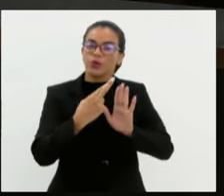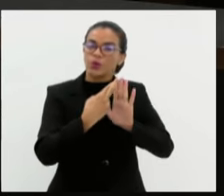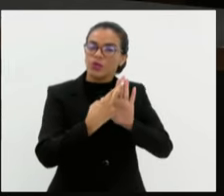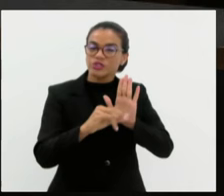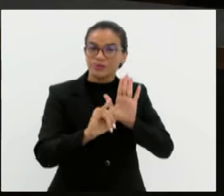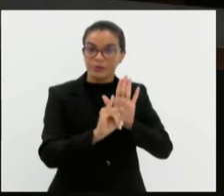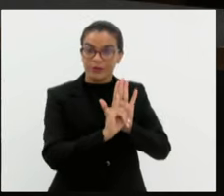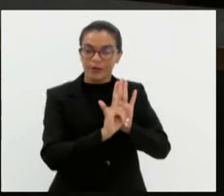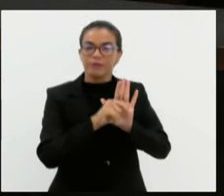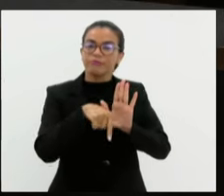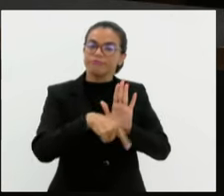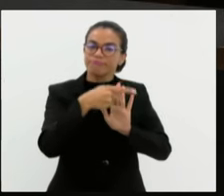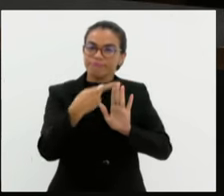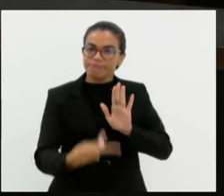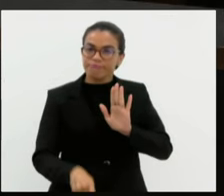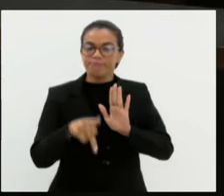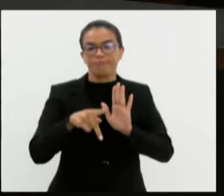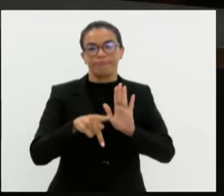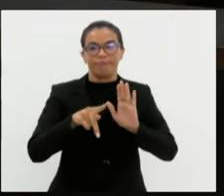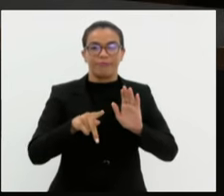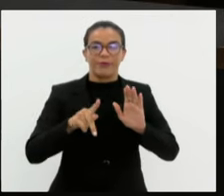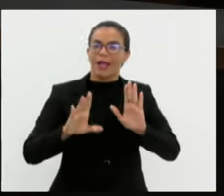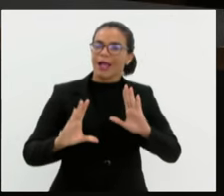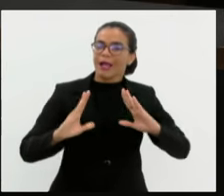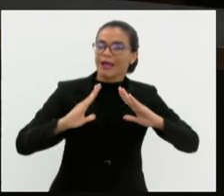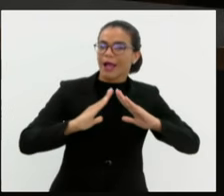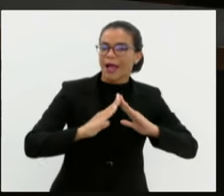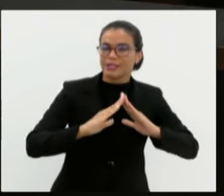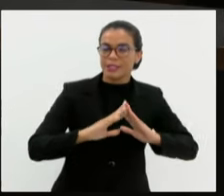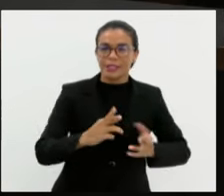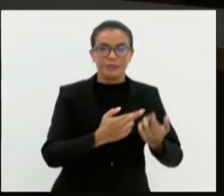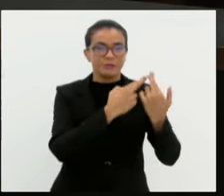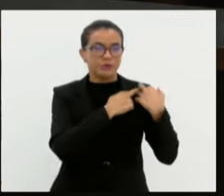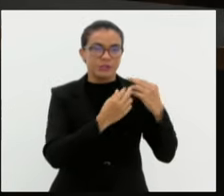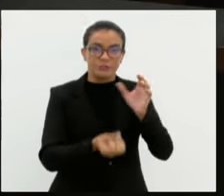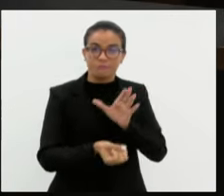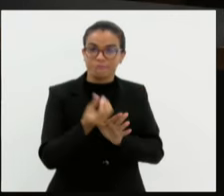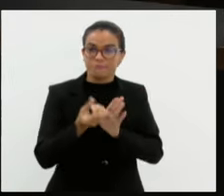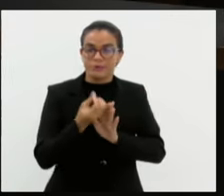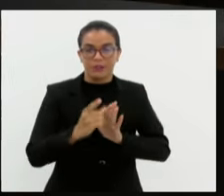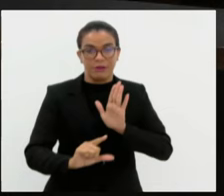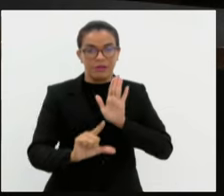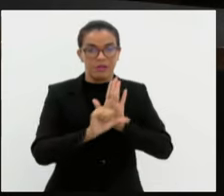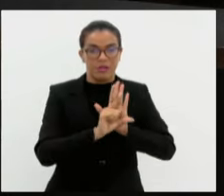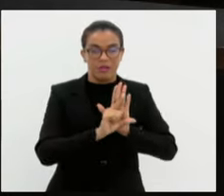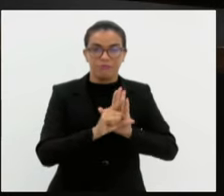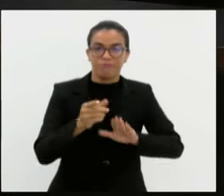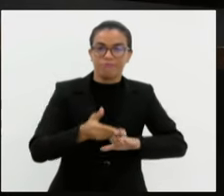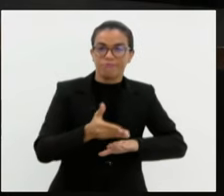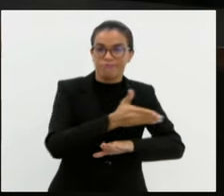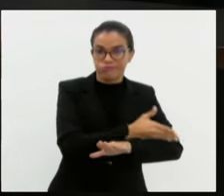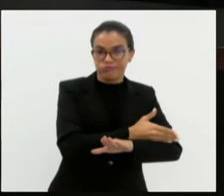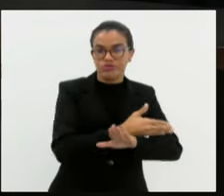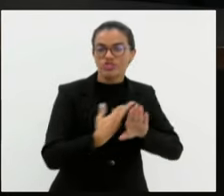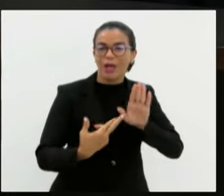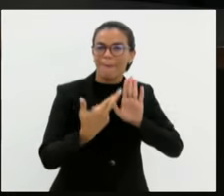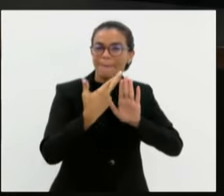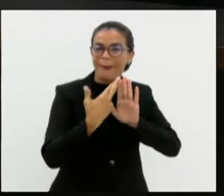Interno dessa augusta Casa de Leis, conforme os pareceres jurídicos anteriormente